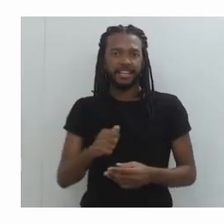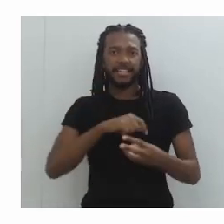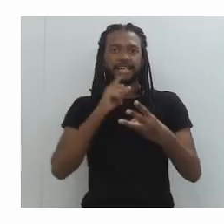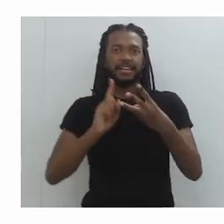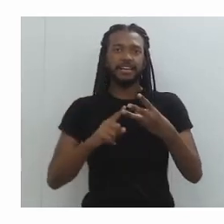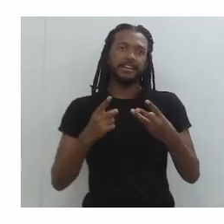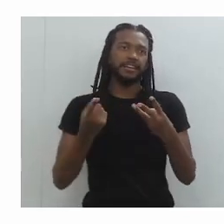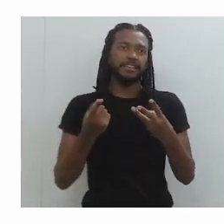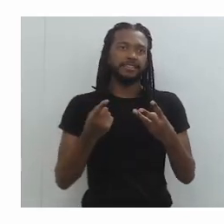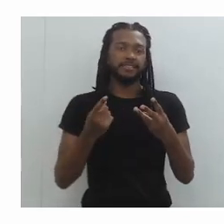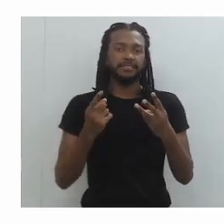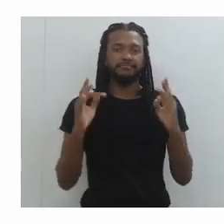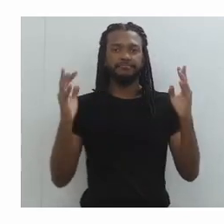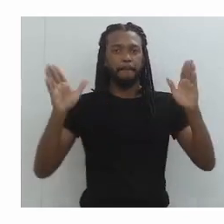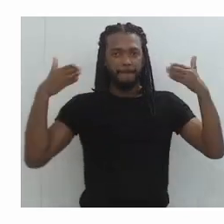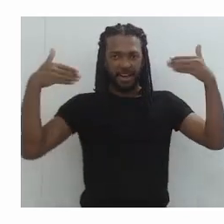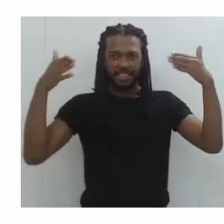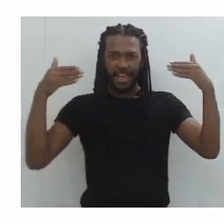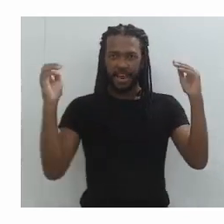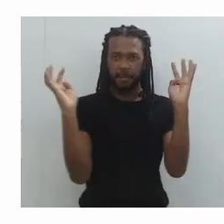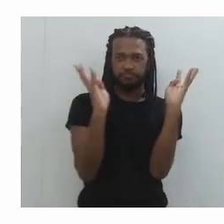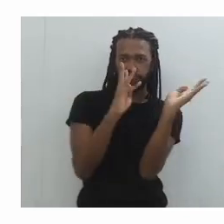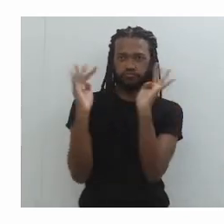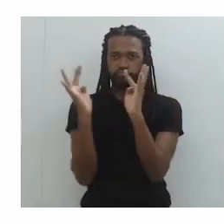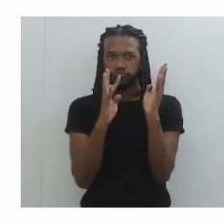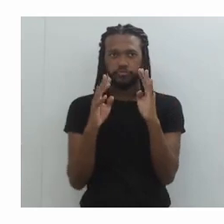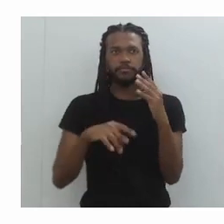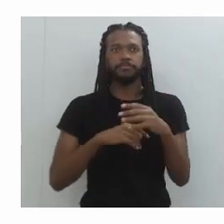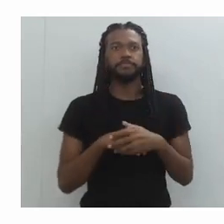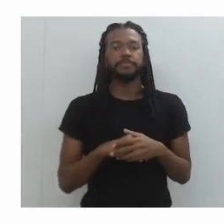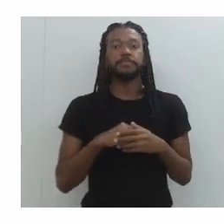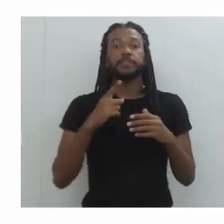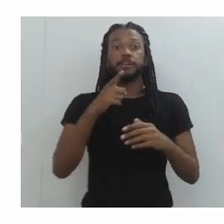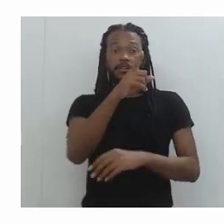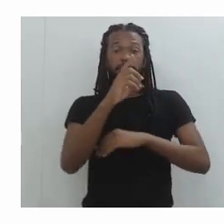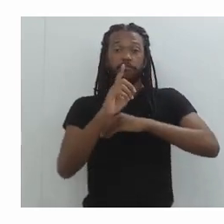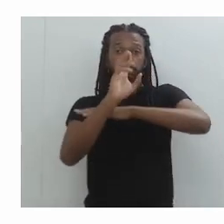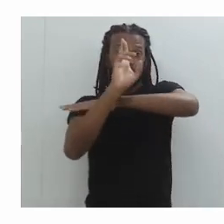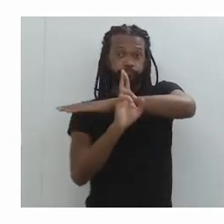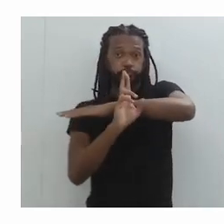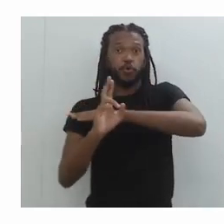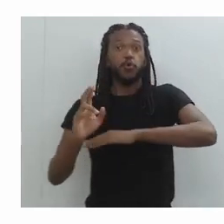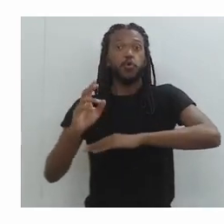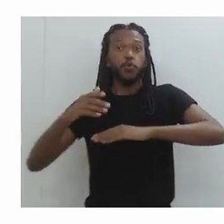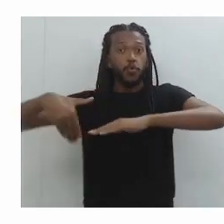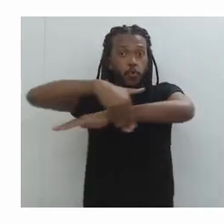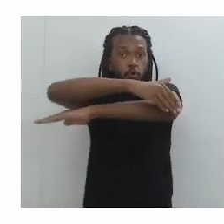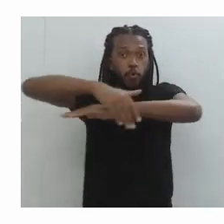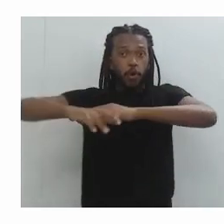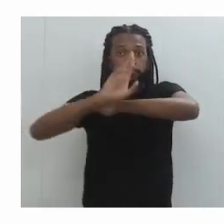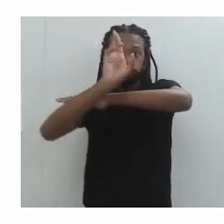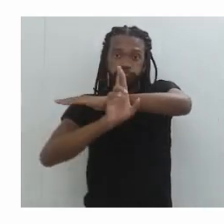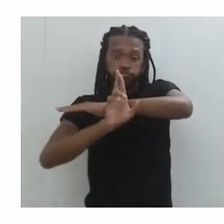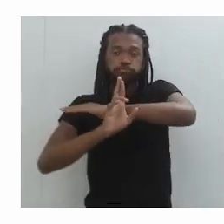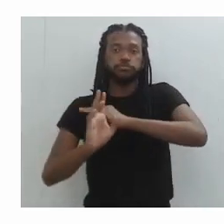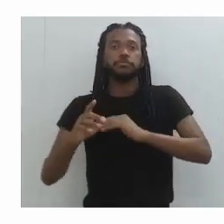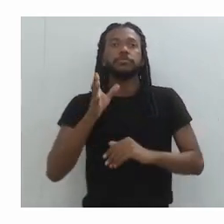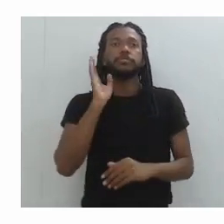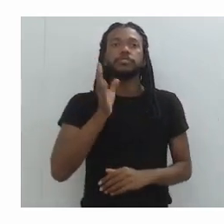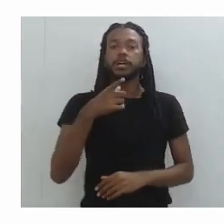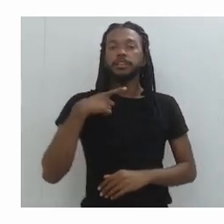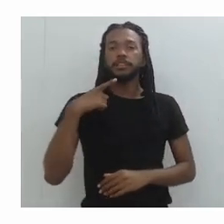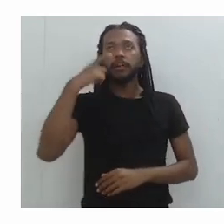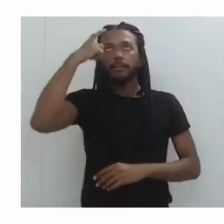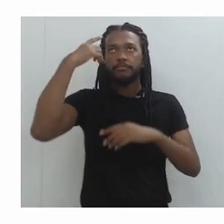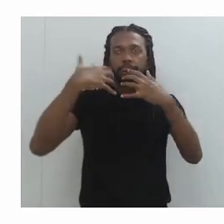Ou queimar, barra bandeira, né? Isso daí. A gente viu também o dono da rua, a gente comentou, refletiu